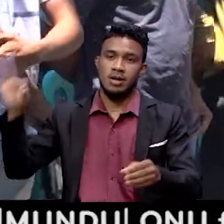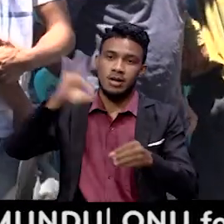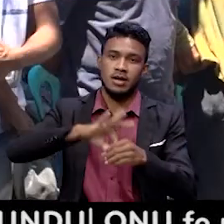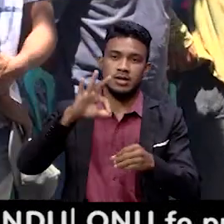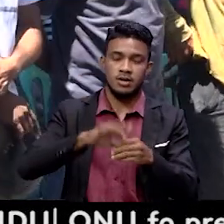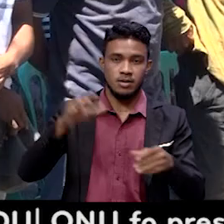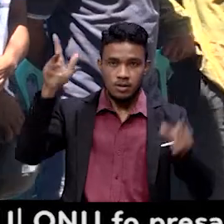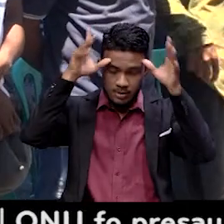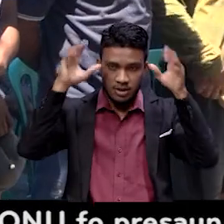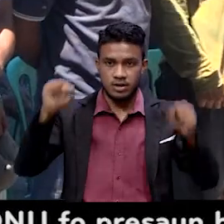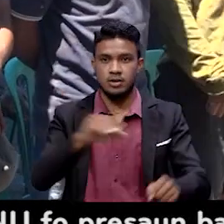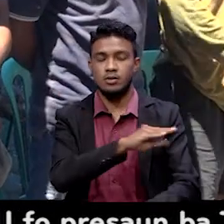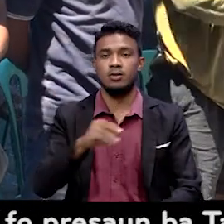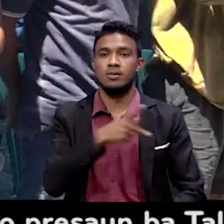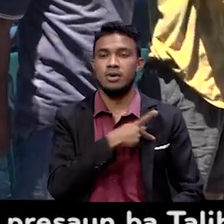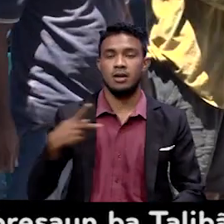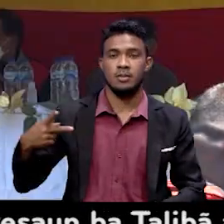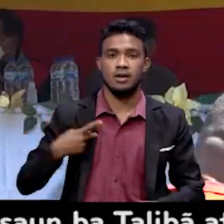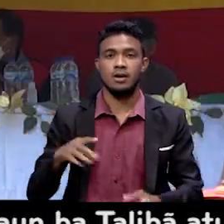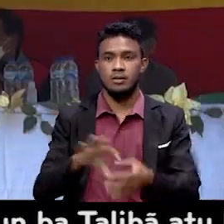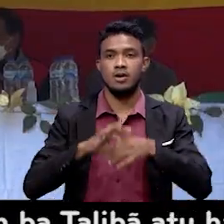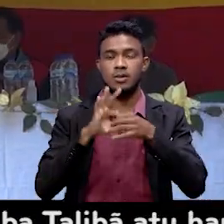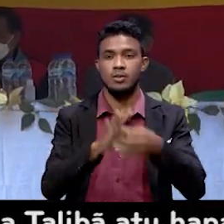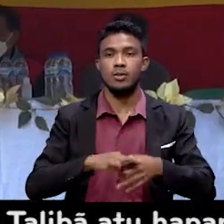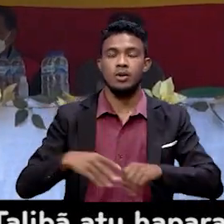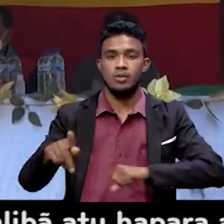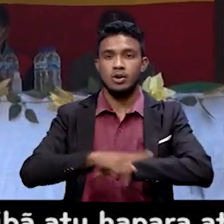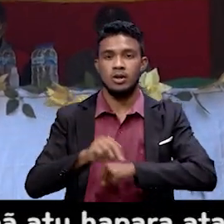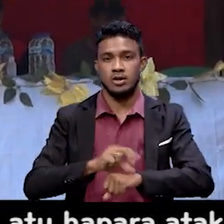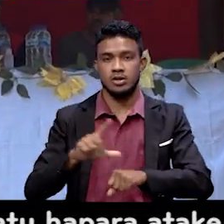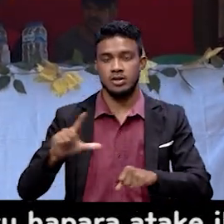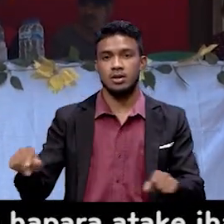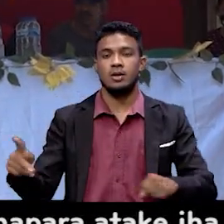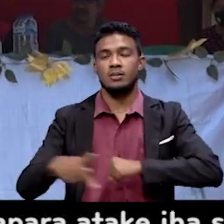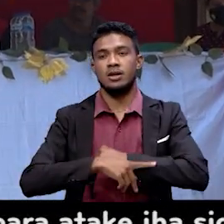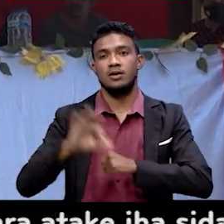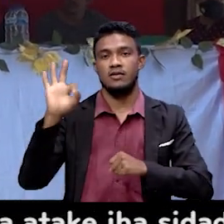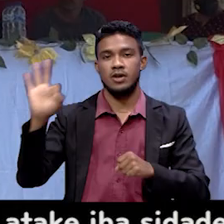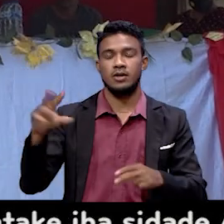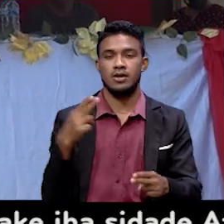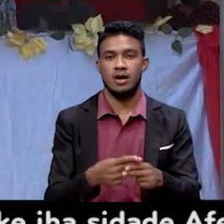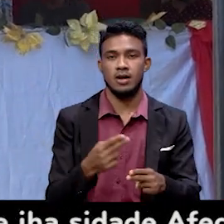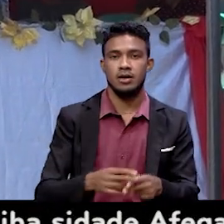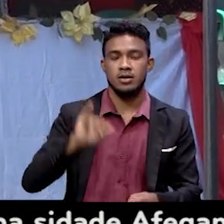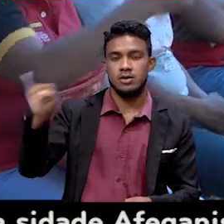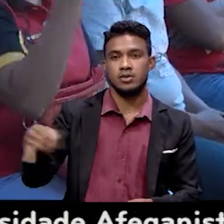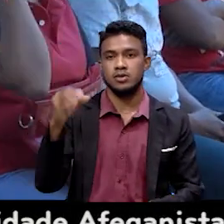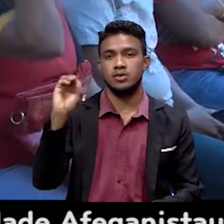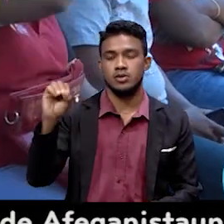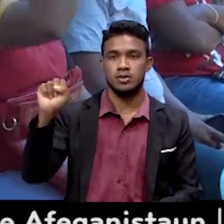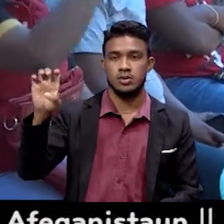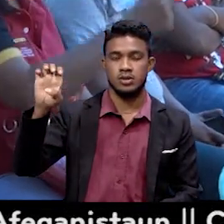parlamentar. Iha consolidação ne membro Comissão Política Nacional Partido Fretilin, José Manuel Fernandes nakfila